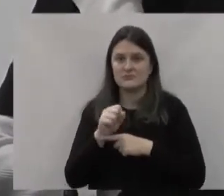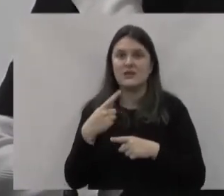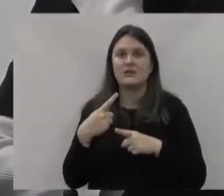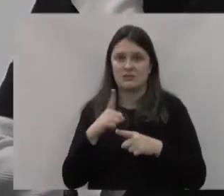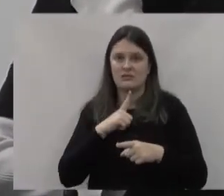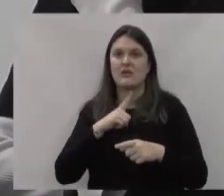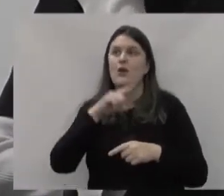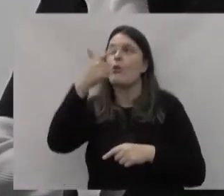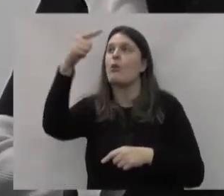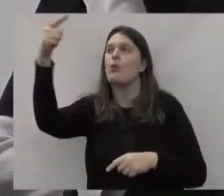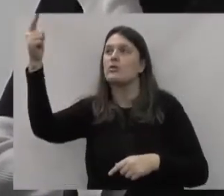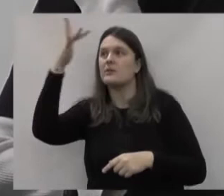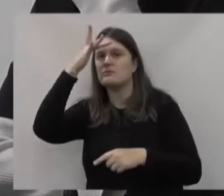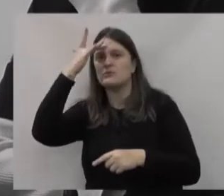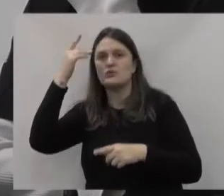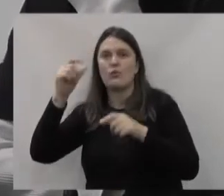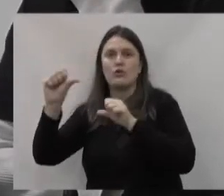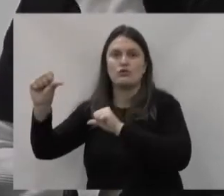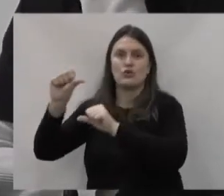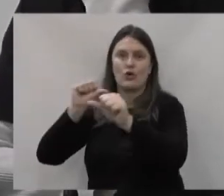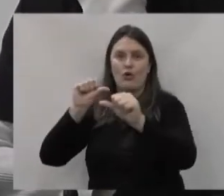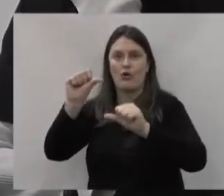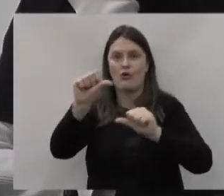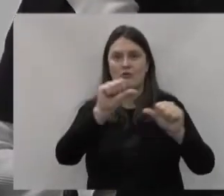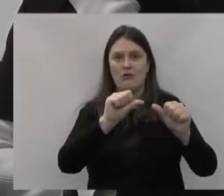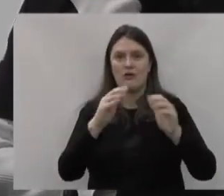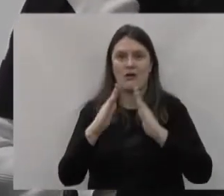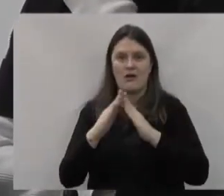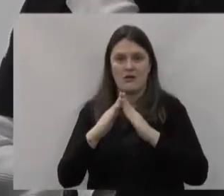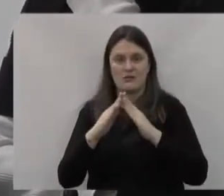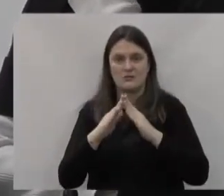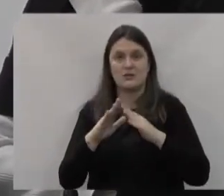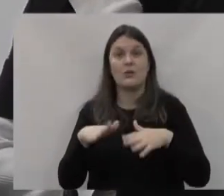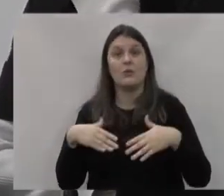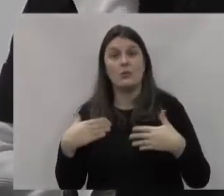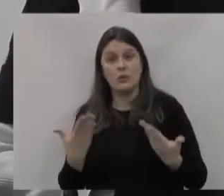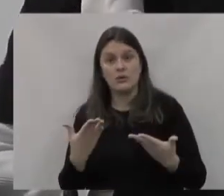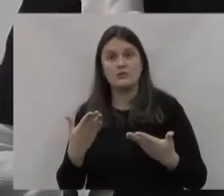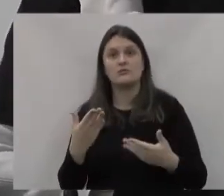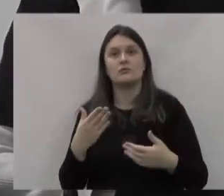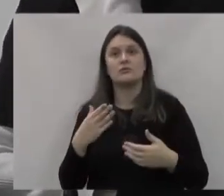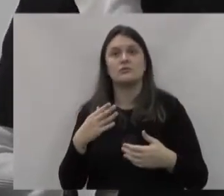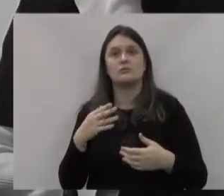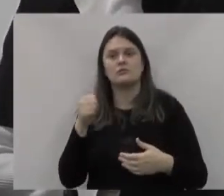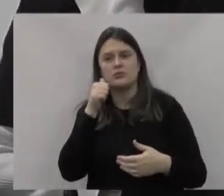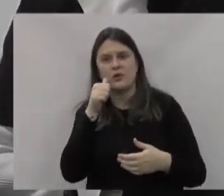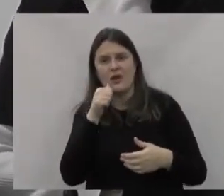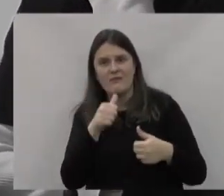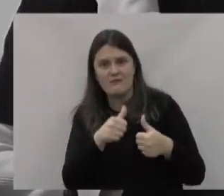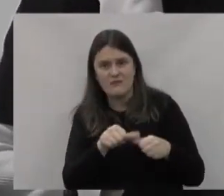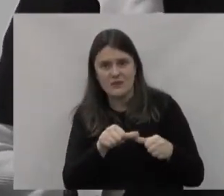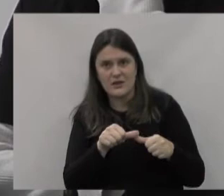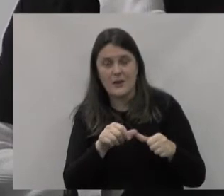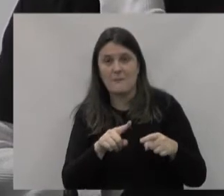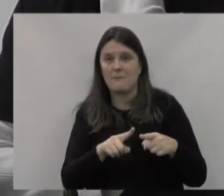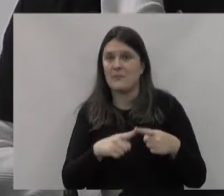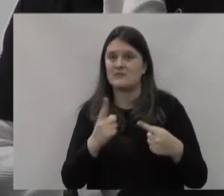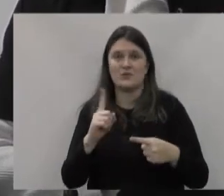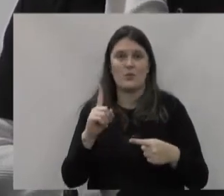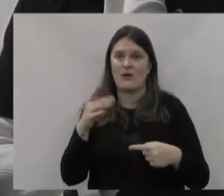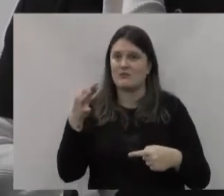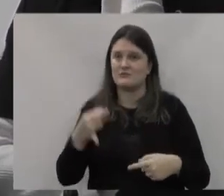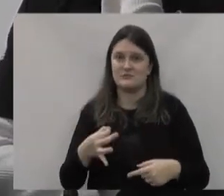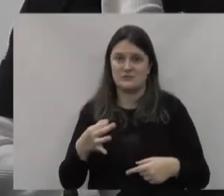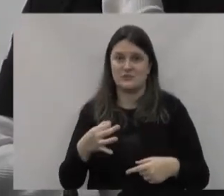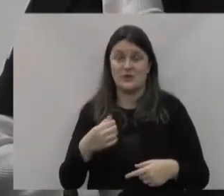rodízio, tem outras pessoas, a gente tem um círculo, né? Quando é casos assim, elas ficam. Mas isso não é o ideal,